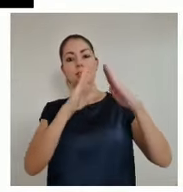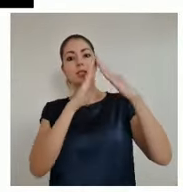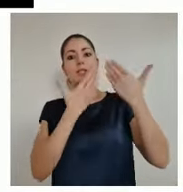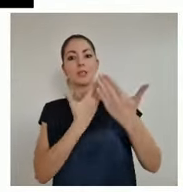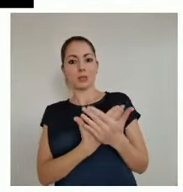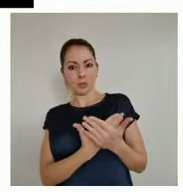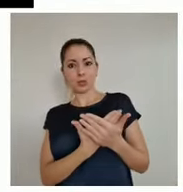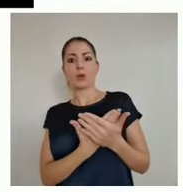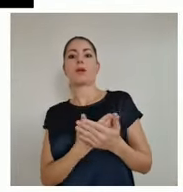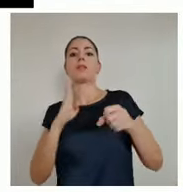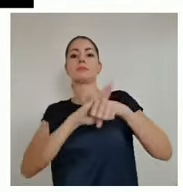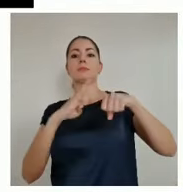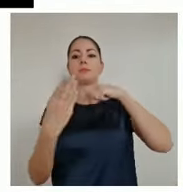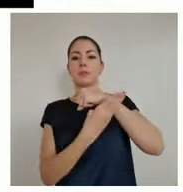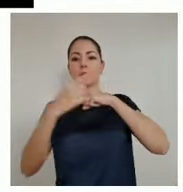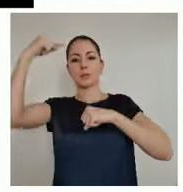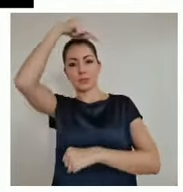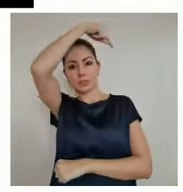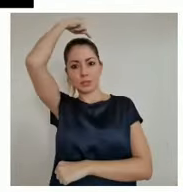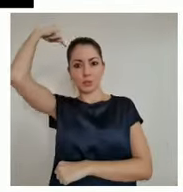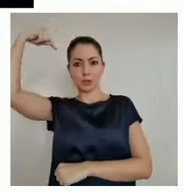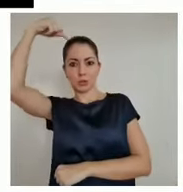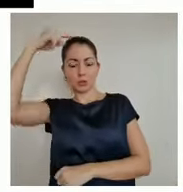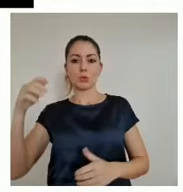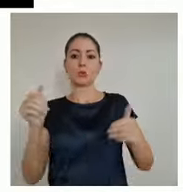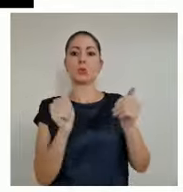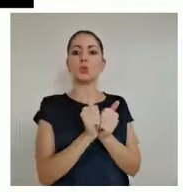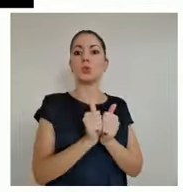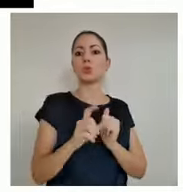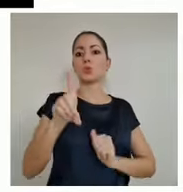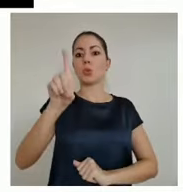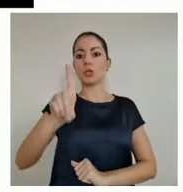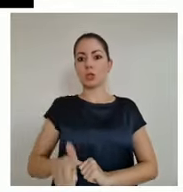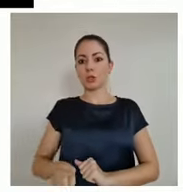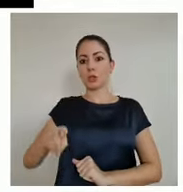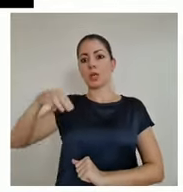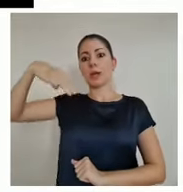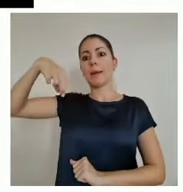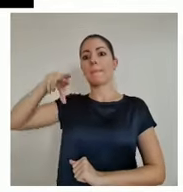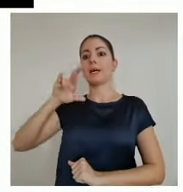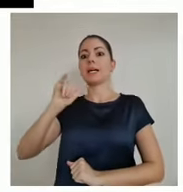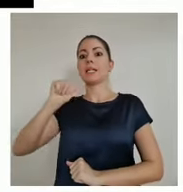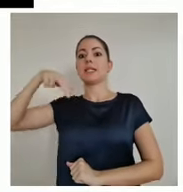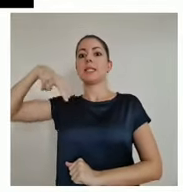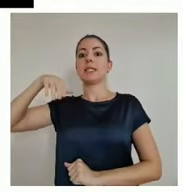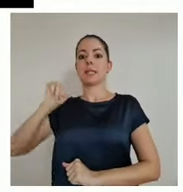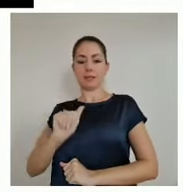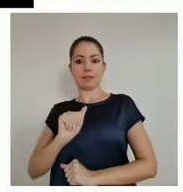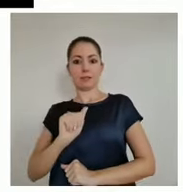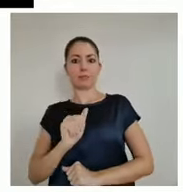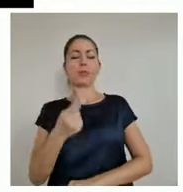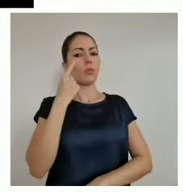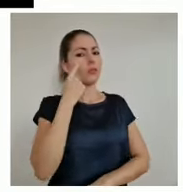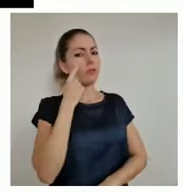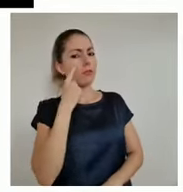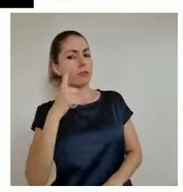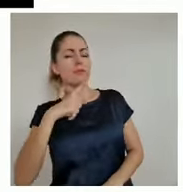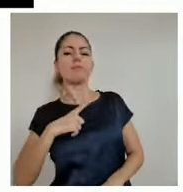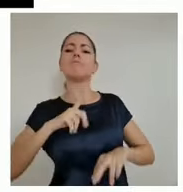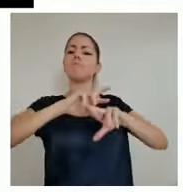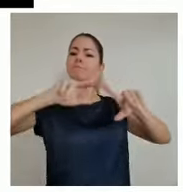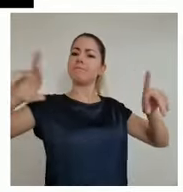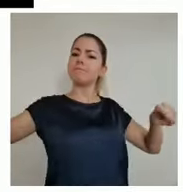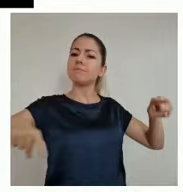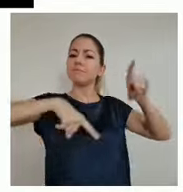Estamos aqui na escola Maria Tomasi, aqui no Santinho, junto com a nossa diretora Mariana. Mariana, eu estou vendo aqui que tem todo o material